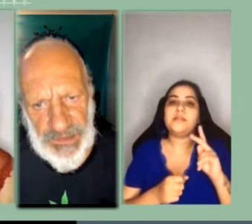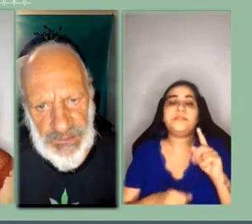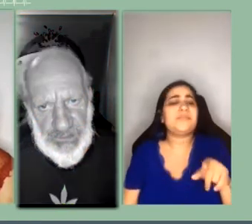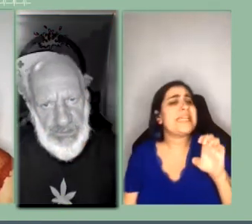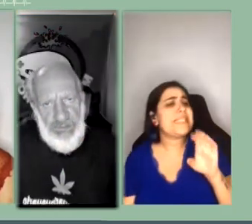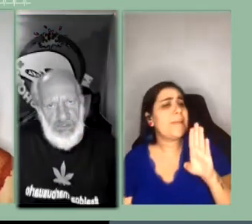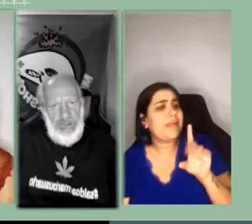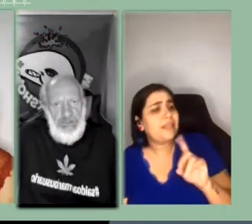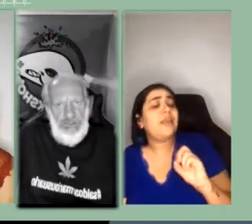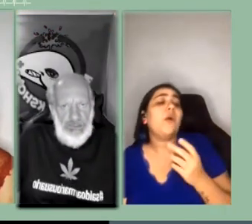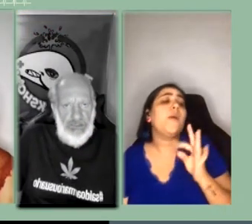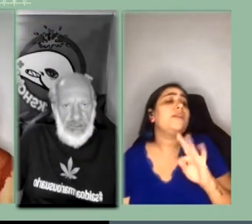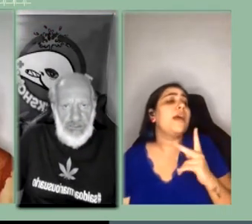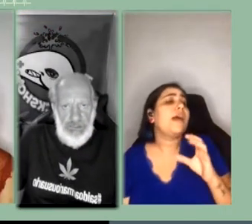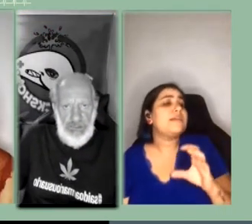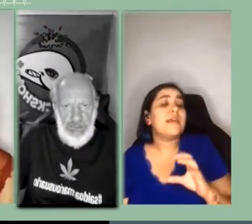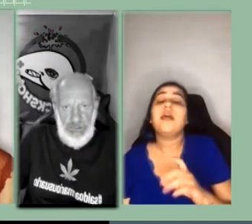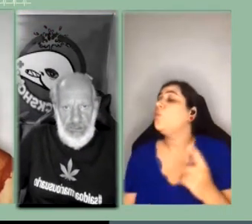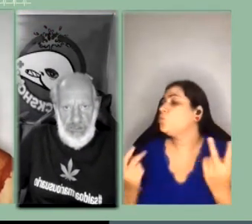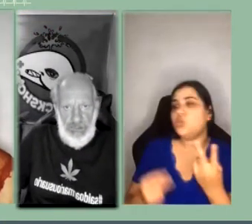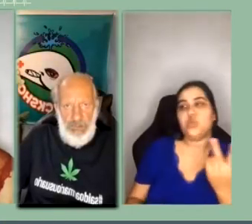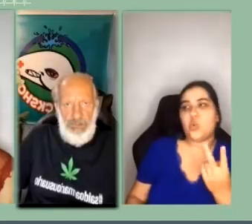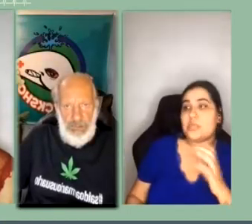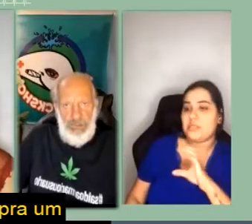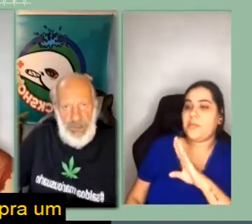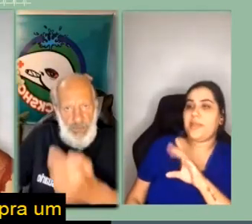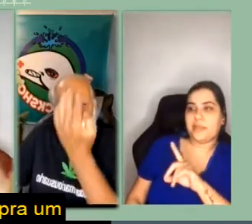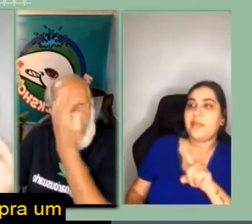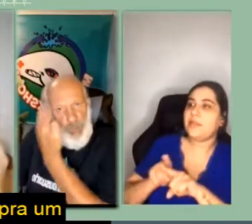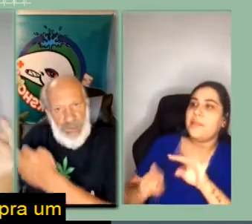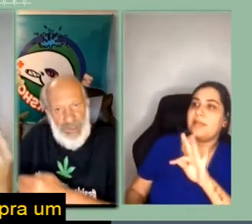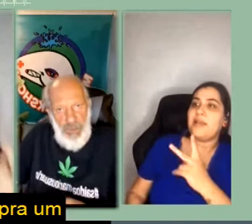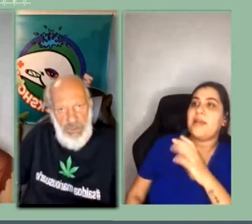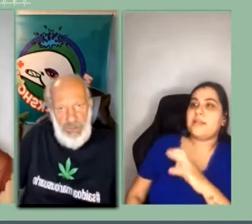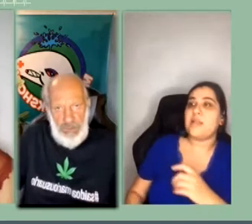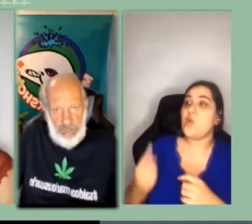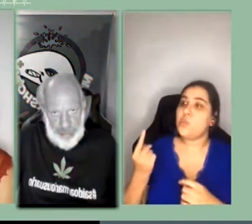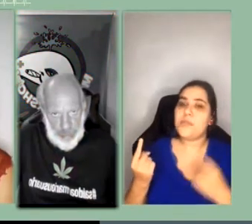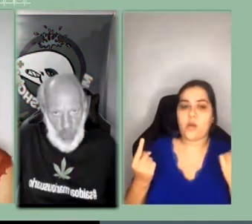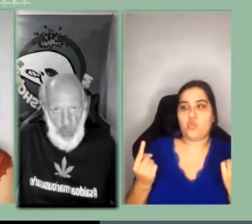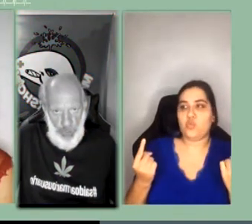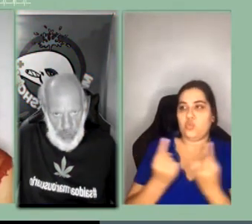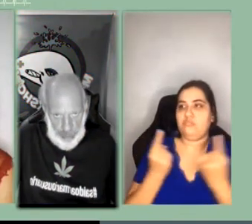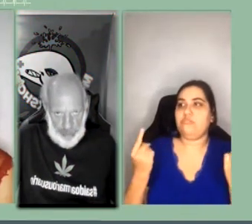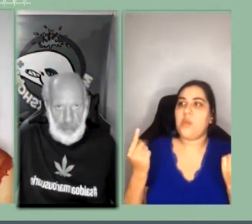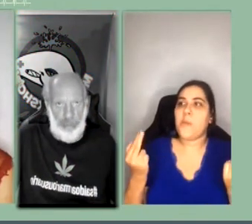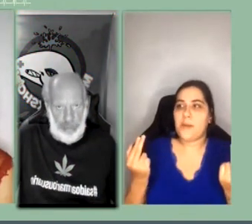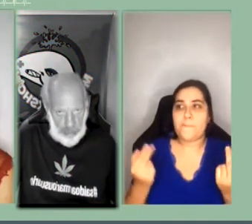THC? Os dois, THC e CBD. Um para um. Proporção? Mesma